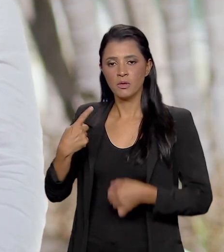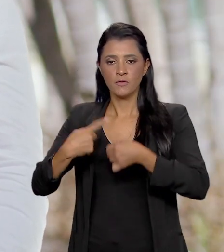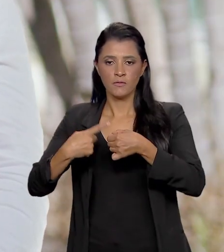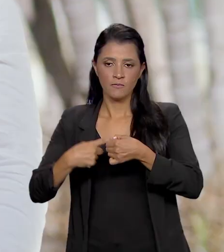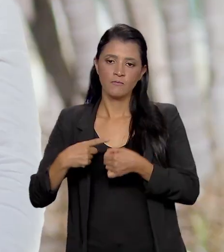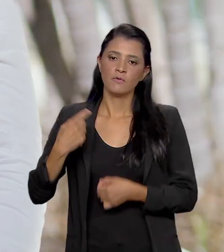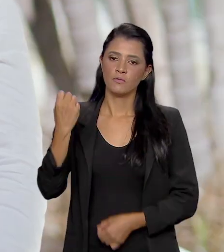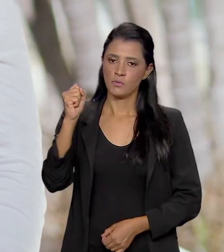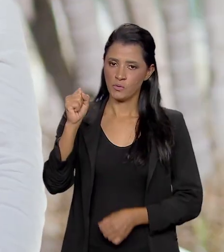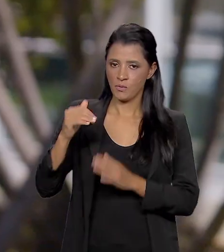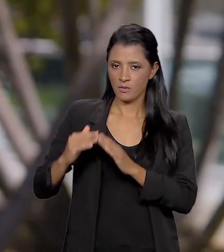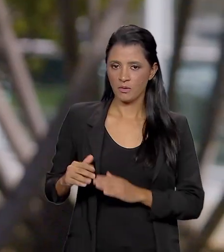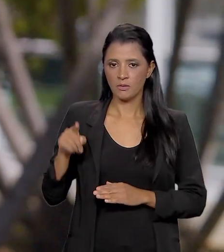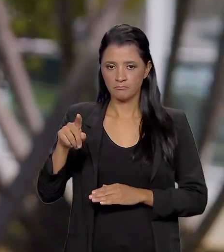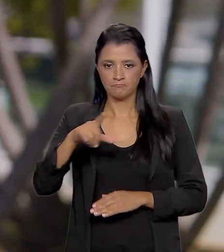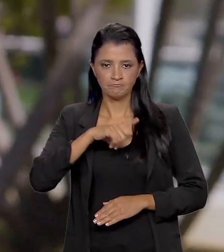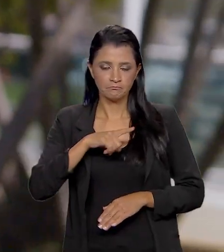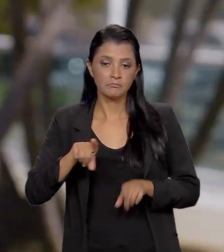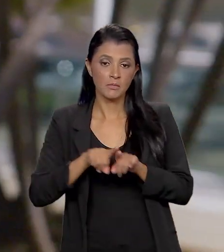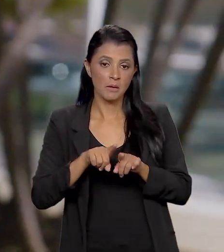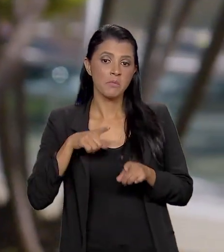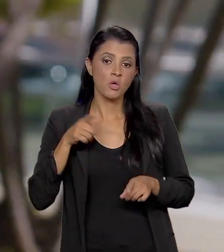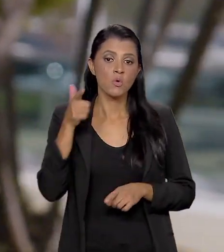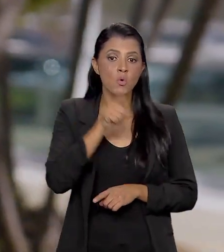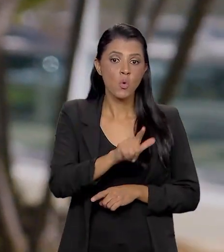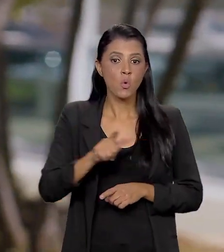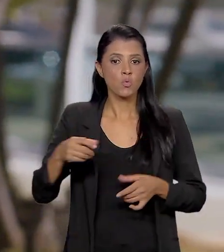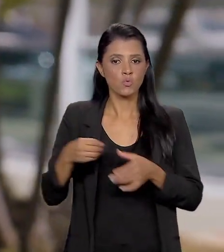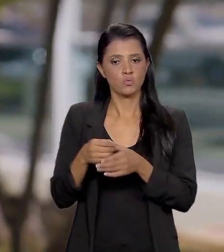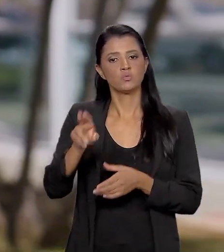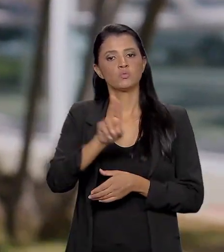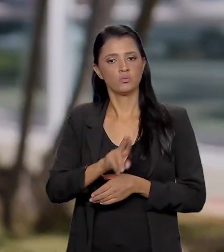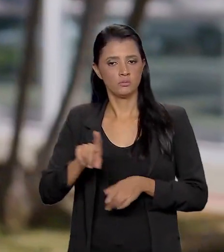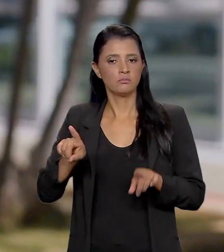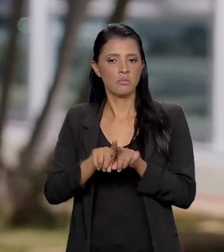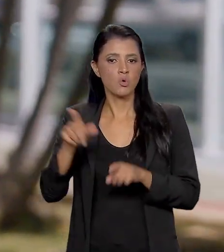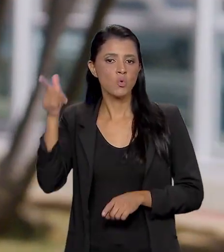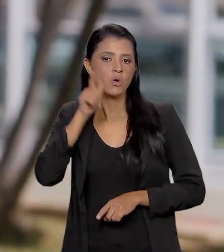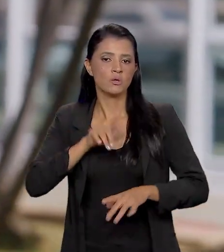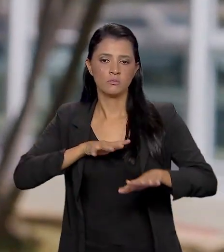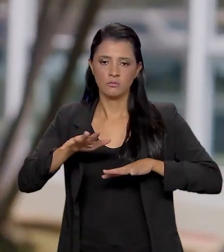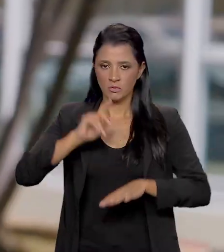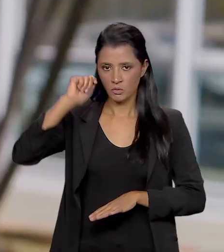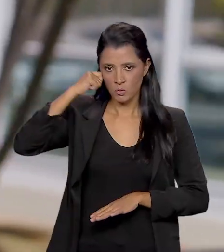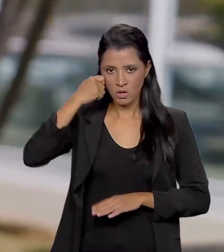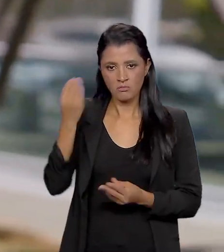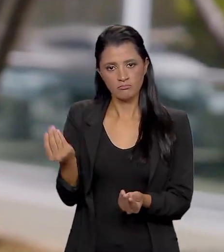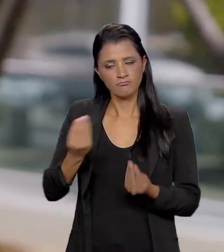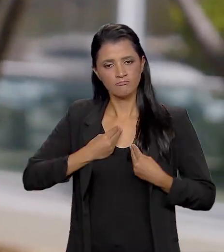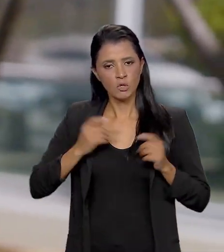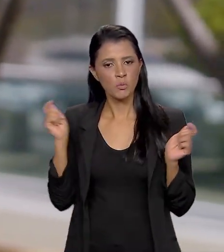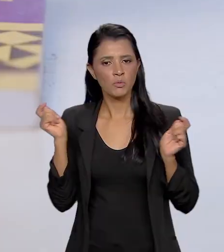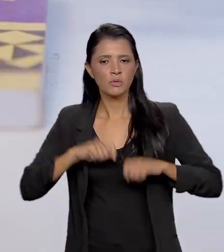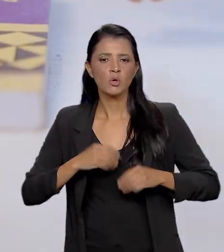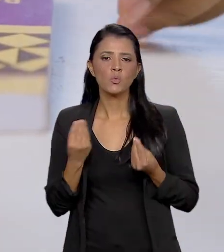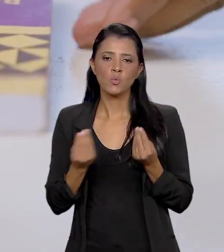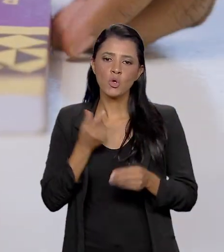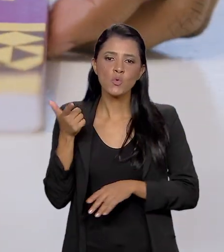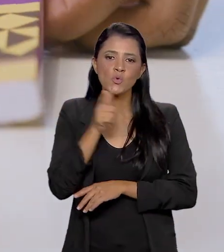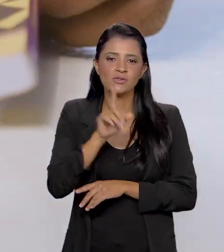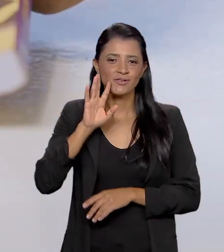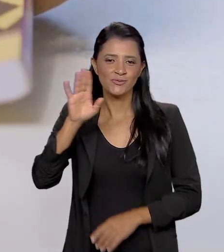Brasília e moradora de Sobradinho. Sou fruto da política de cotas. Foi uma grande conquista do movimento negro que me